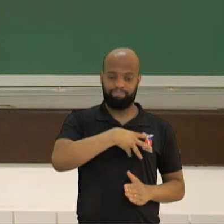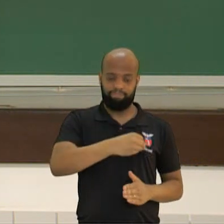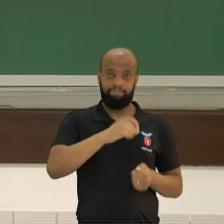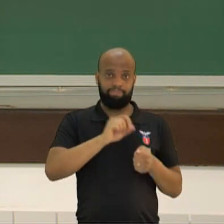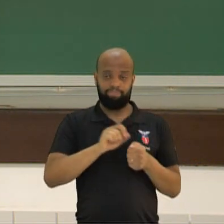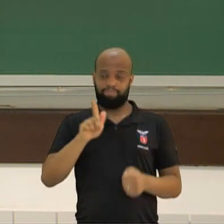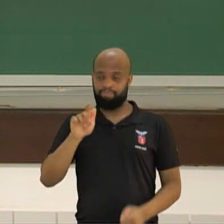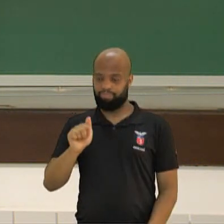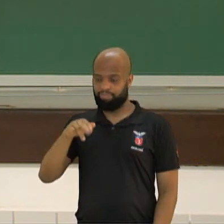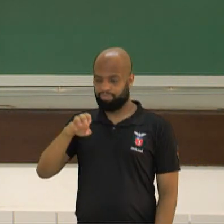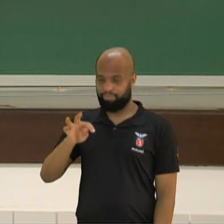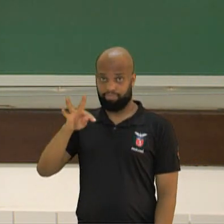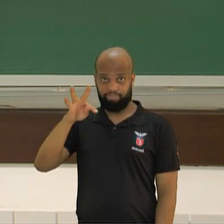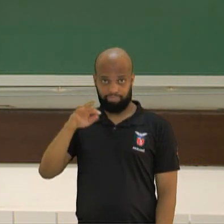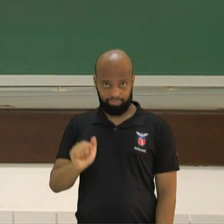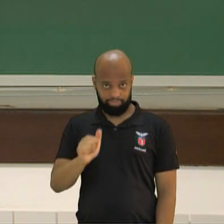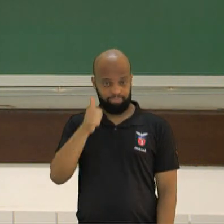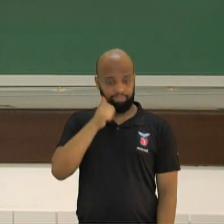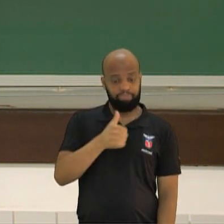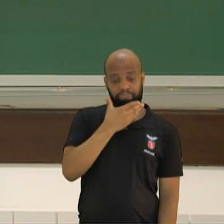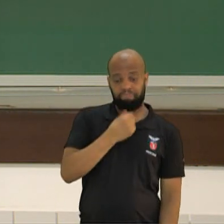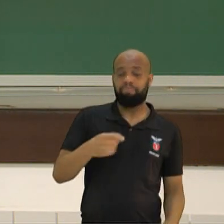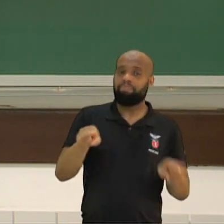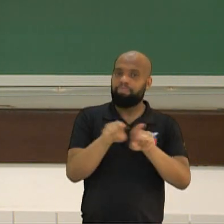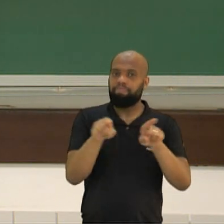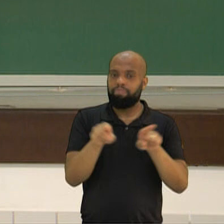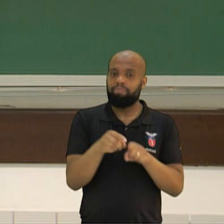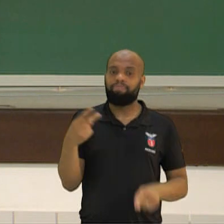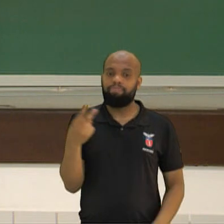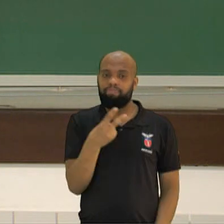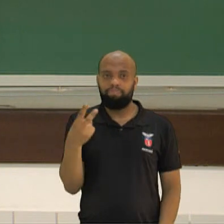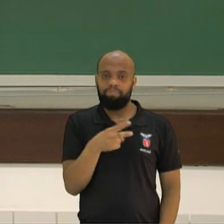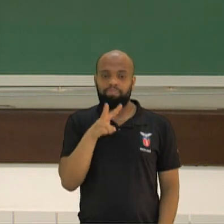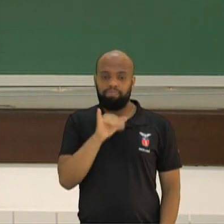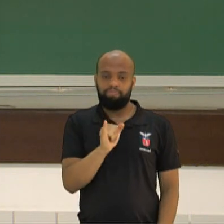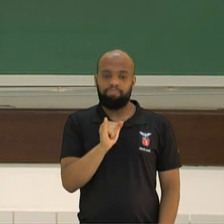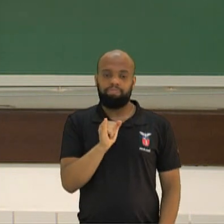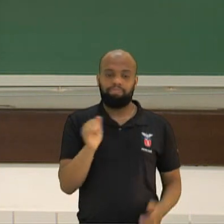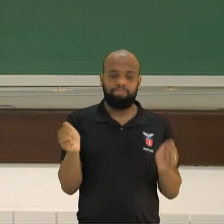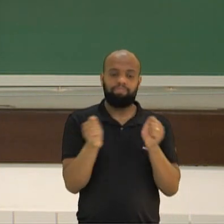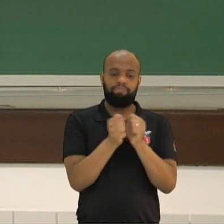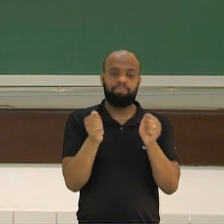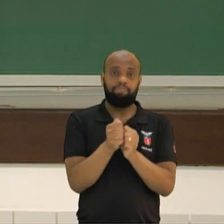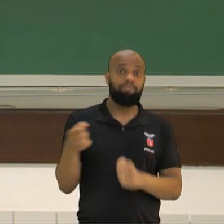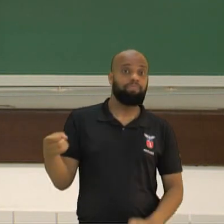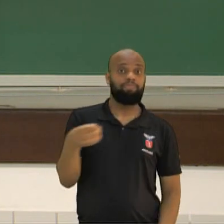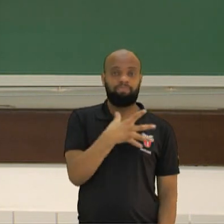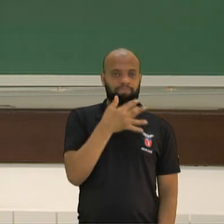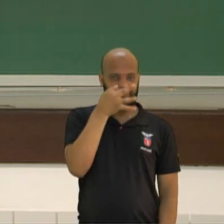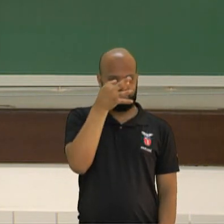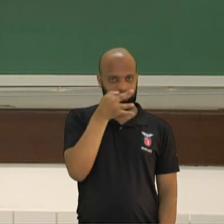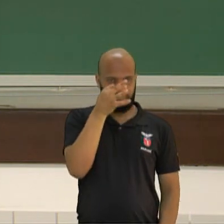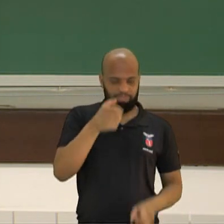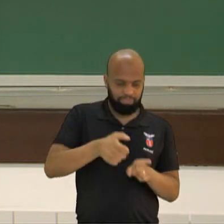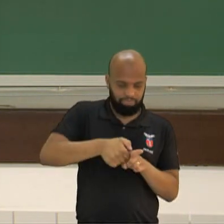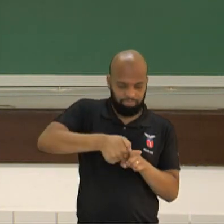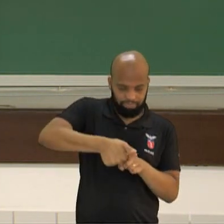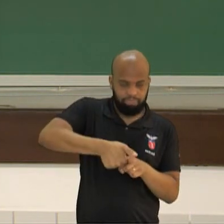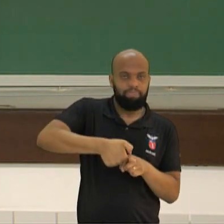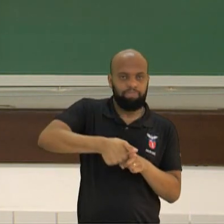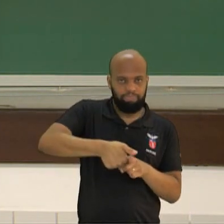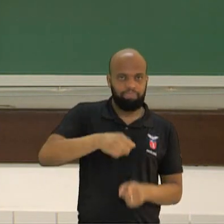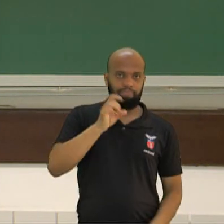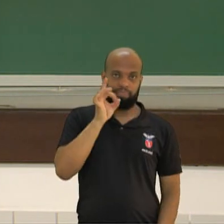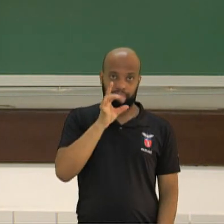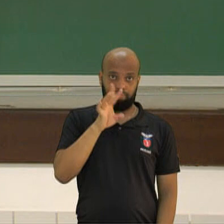produzem gametas, tanto masculino quanto feminino. Esses gametas vão se encontrar e vão dar origem a uma nova planta. Na ervilha é